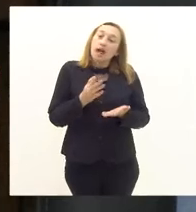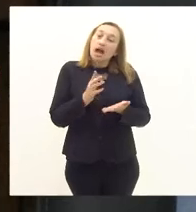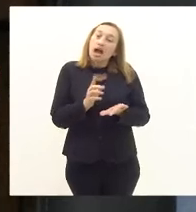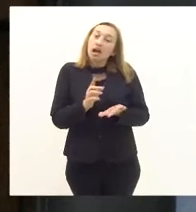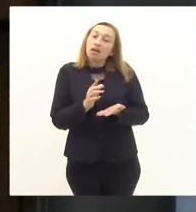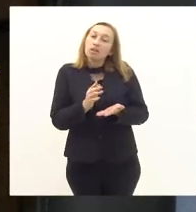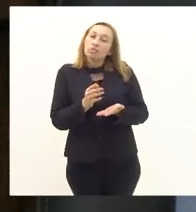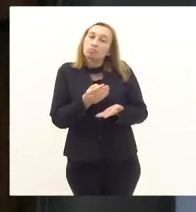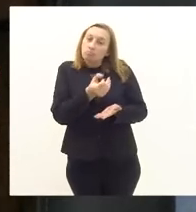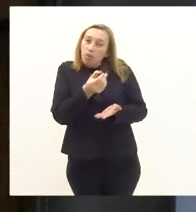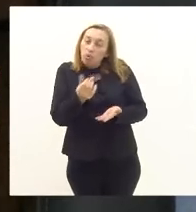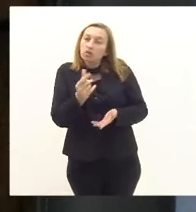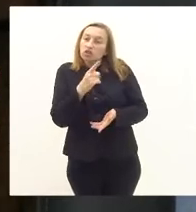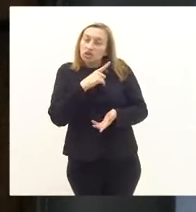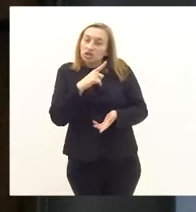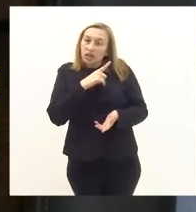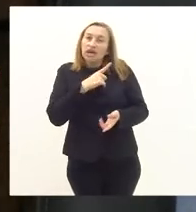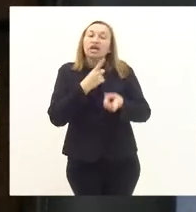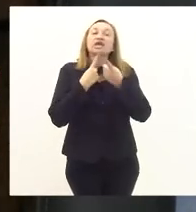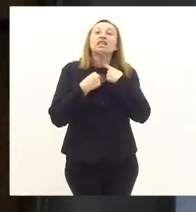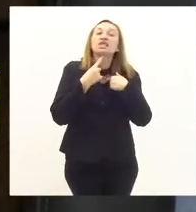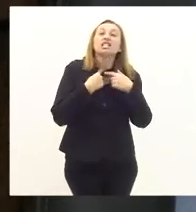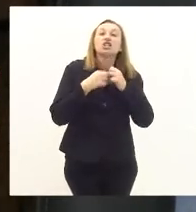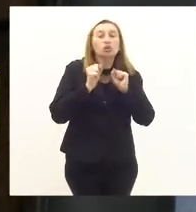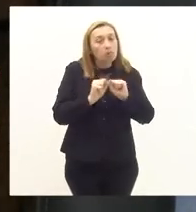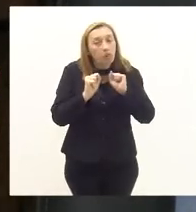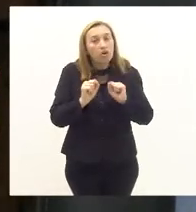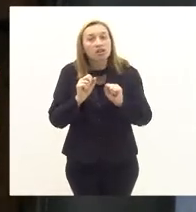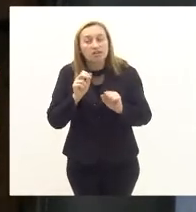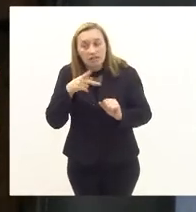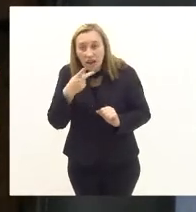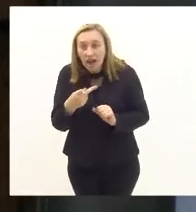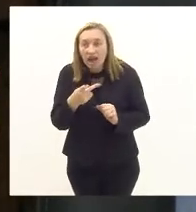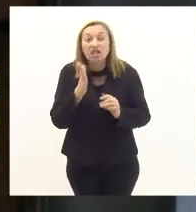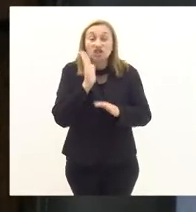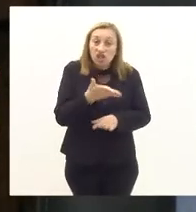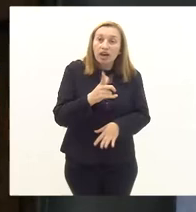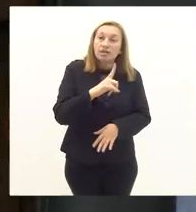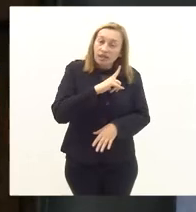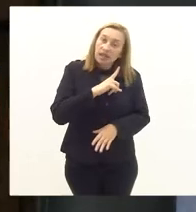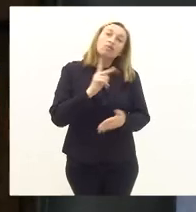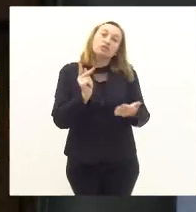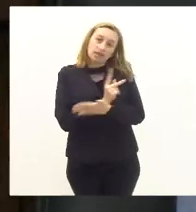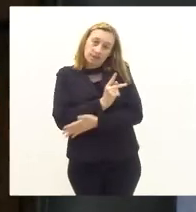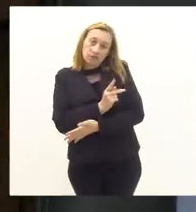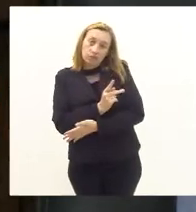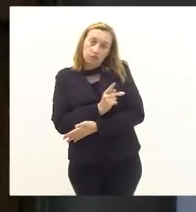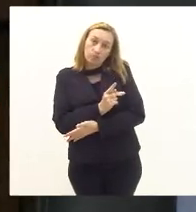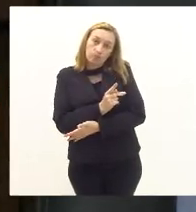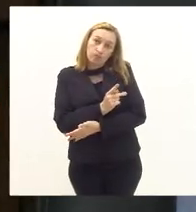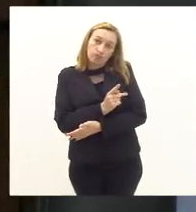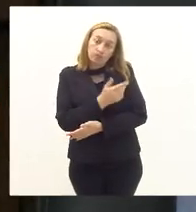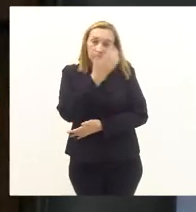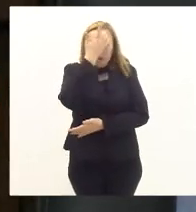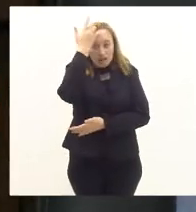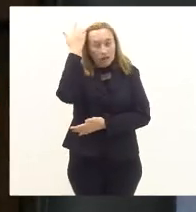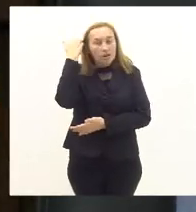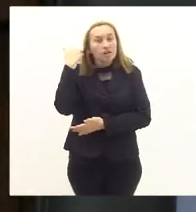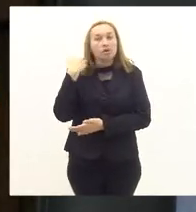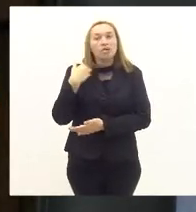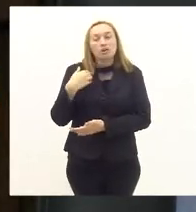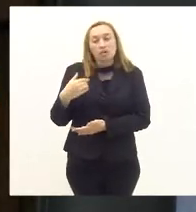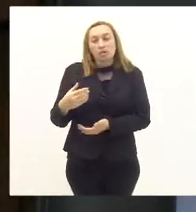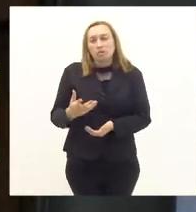aqueles que desejam, eles podem expressar, então já tem ocorrido isso. O que esbarra é